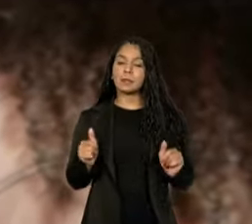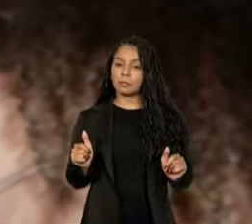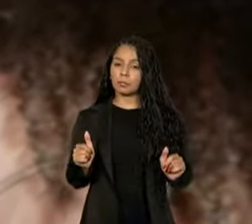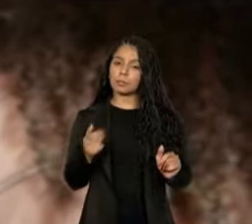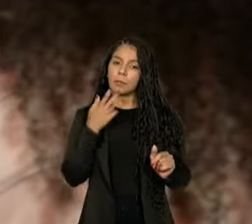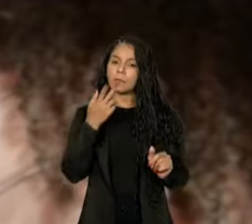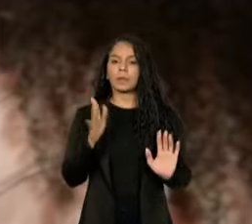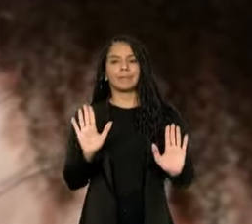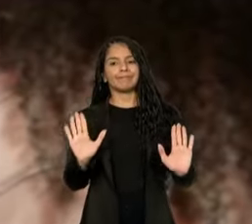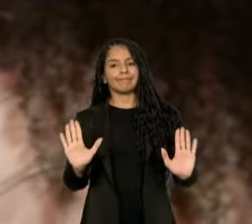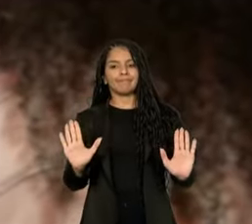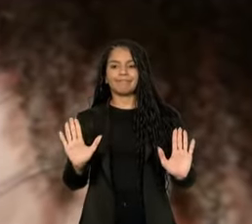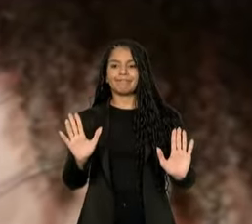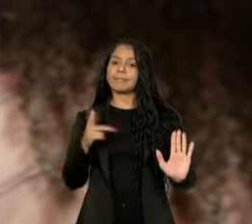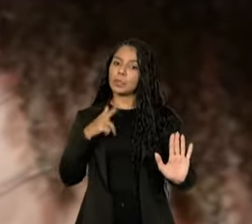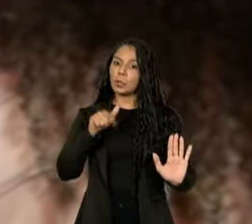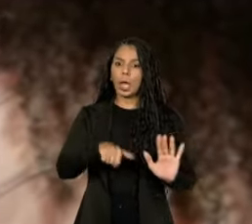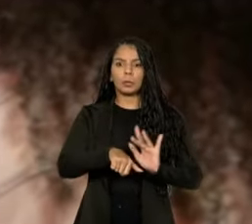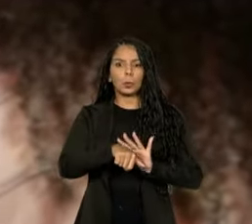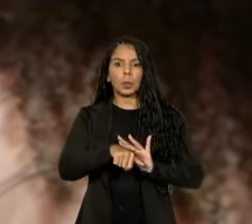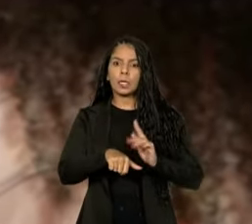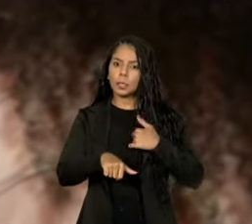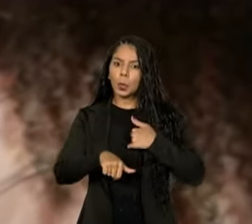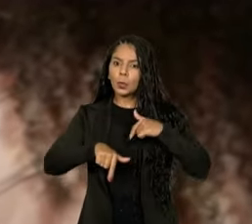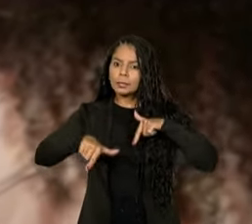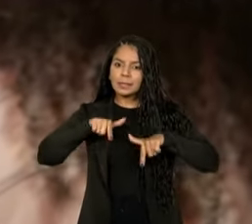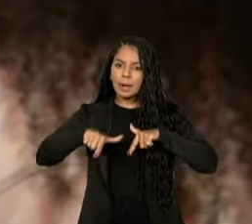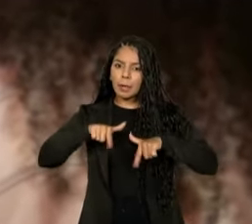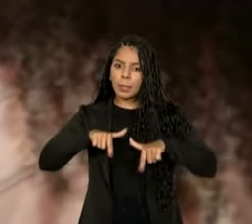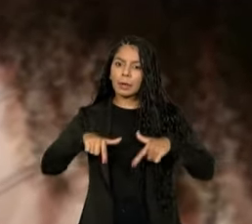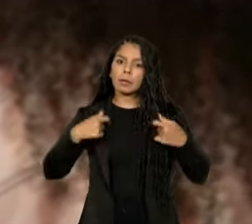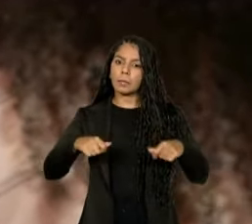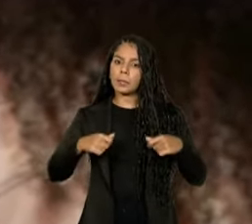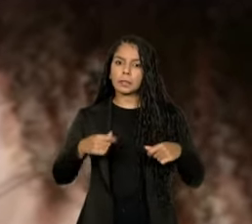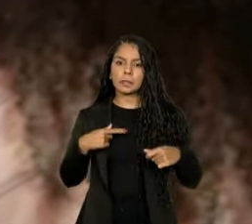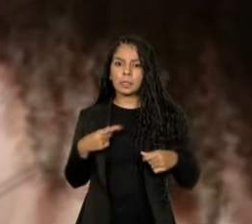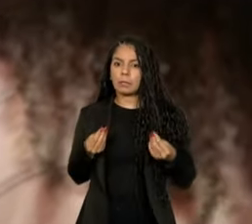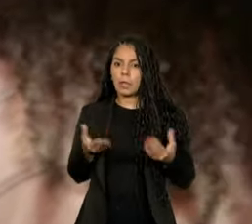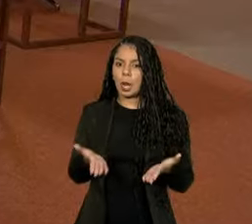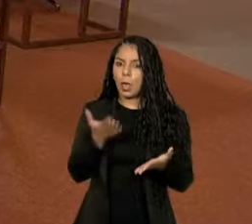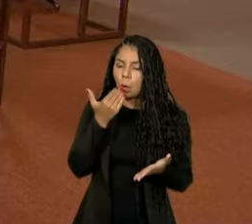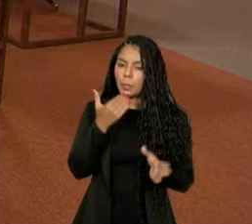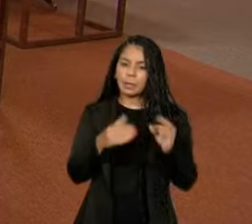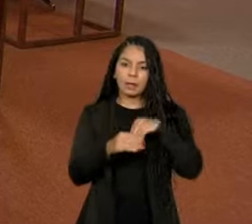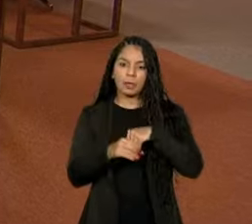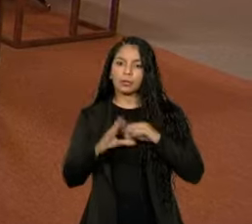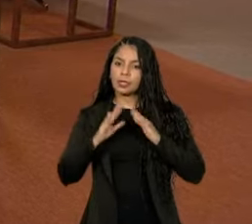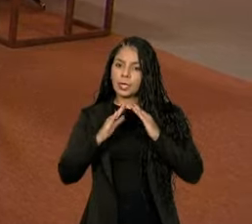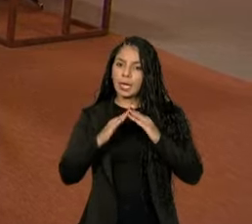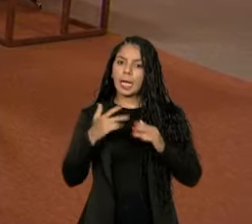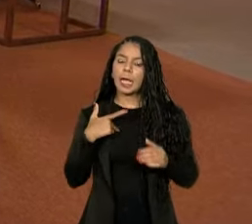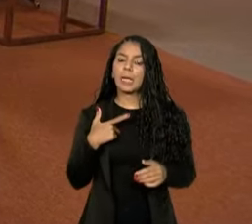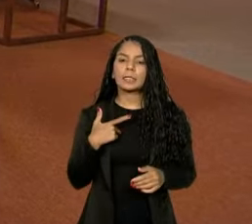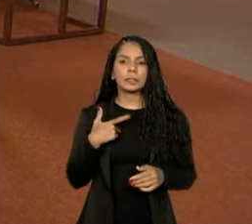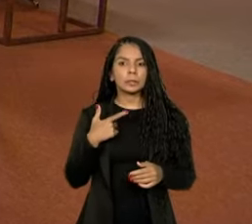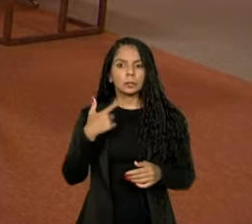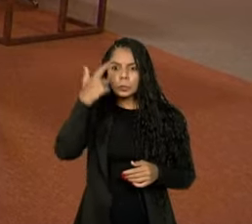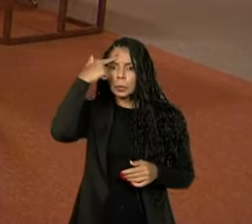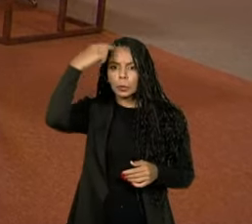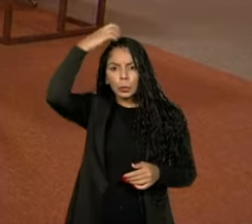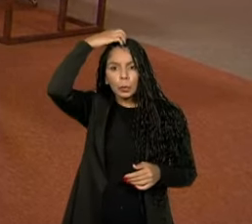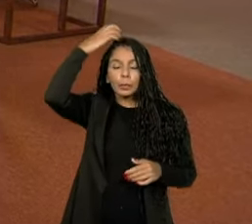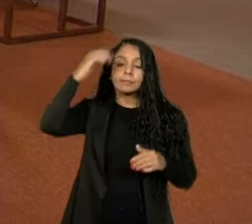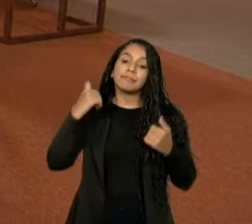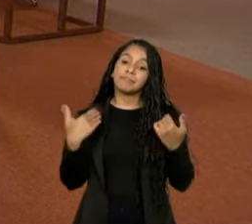uma hora eu falei, gente, isso está ficando patológico, porque eu estou trabalhando, eu tinha que botar a comida dentro de casa. Mas a cabeça ocupada. A cabeça, e era meu trabalho,